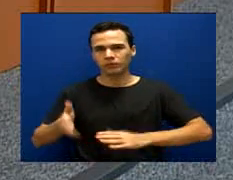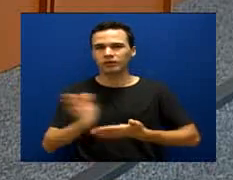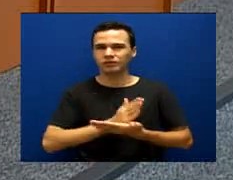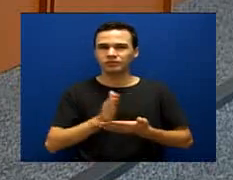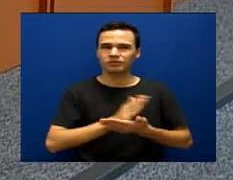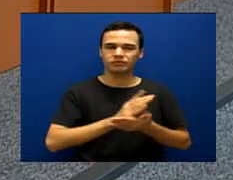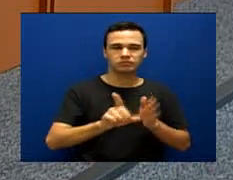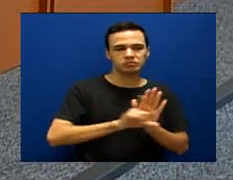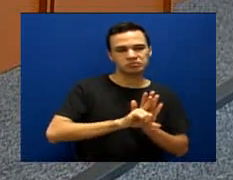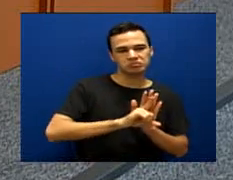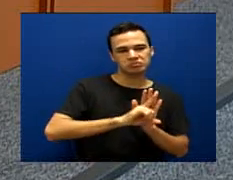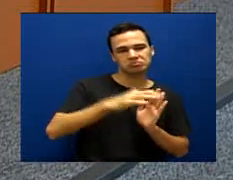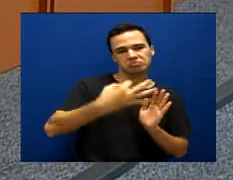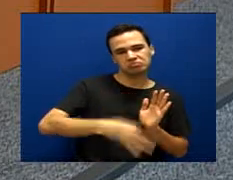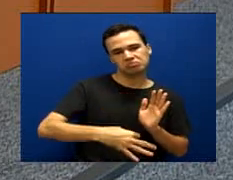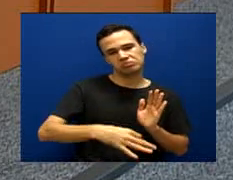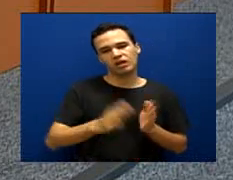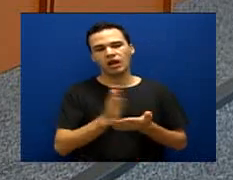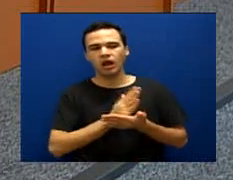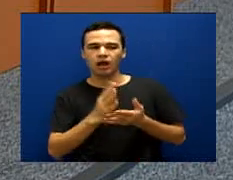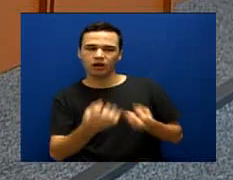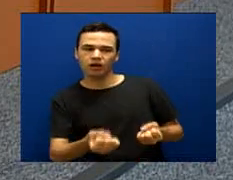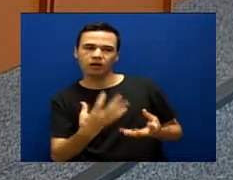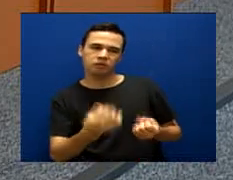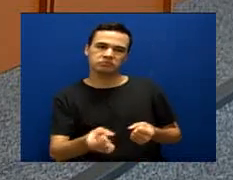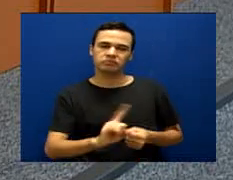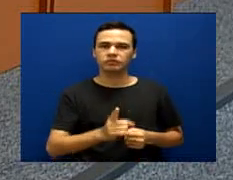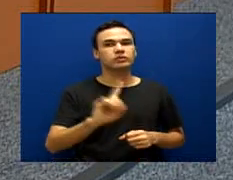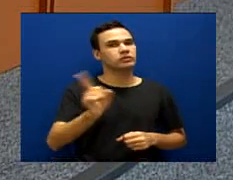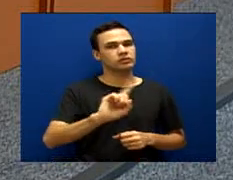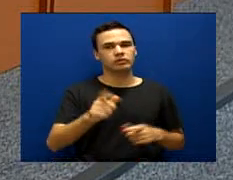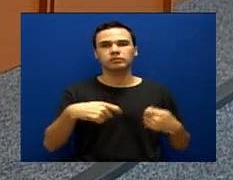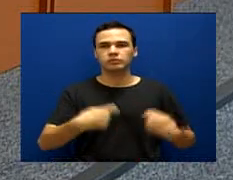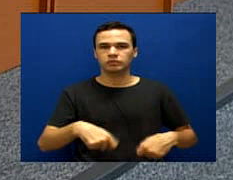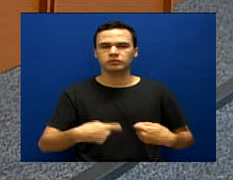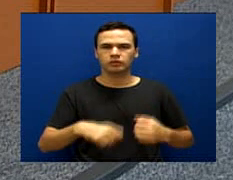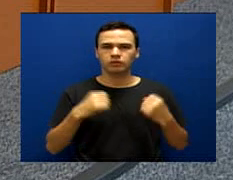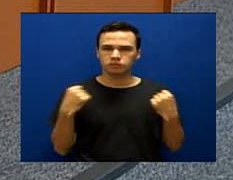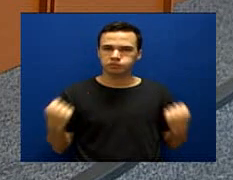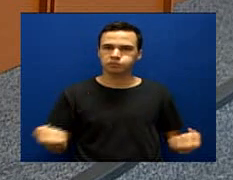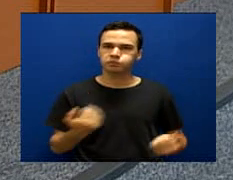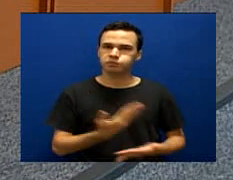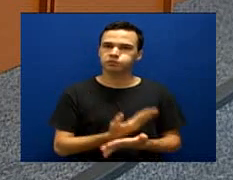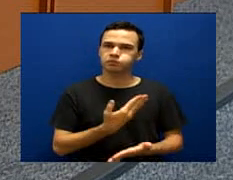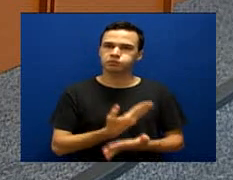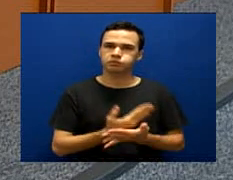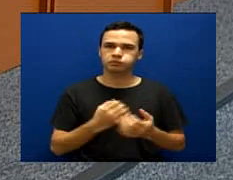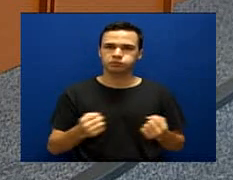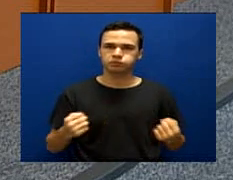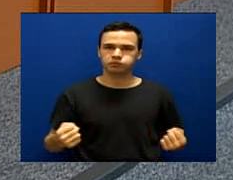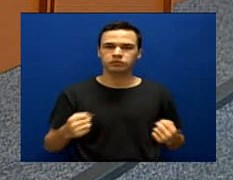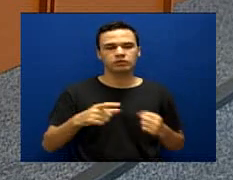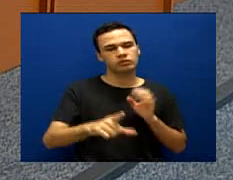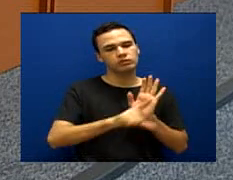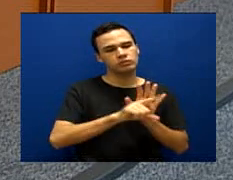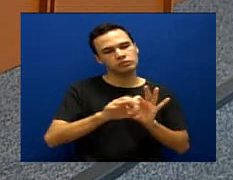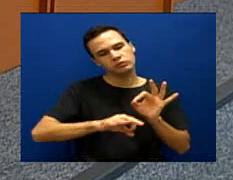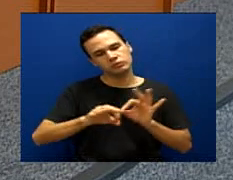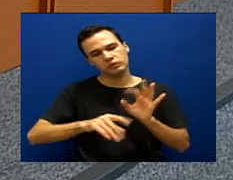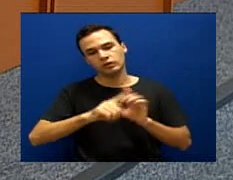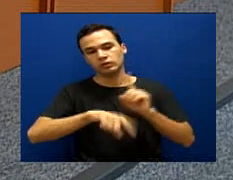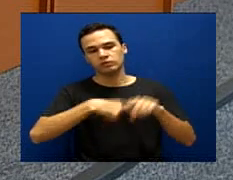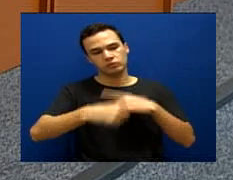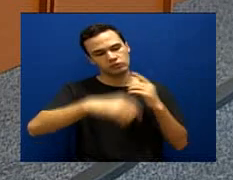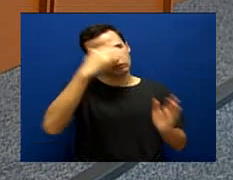pegam ou não pegam. Então, eu acho que precisa, de fato, se debruçar sobre essa questão. sobre as leis. Como é que nós vamos fazer a lei ser